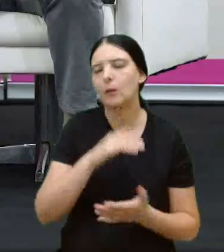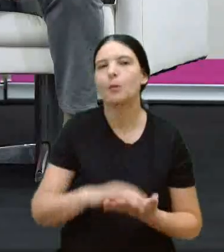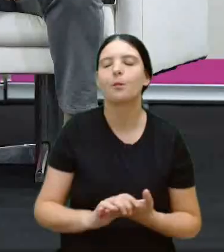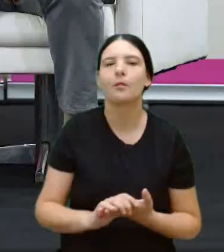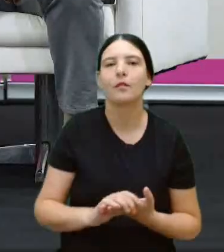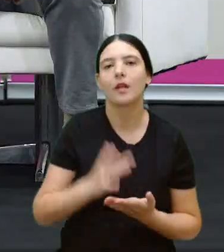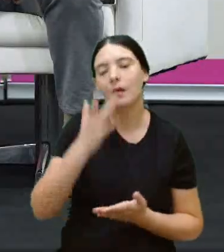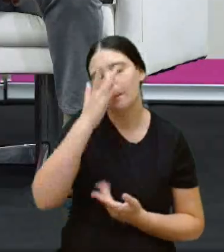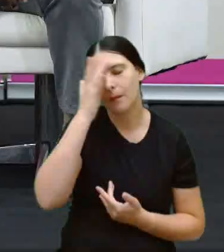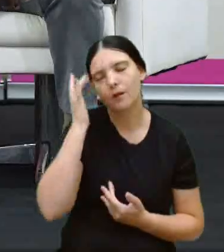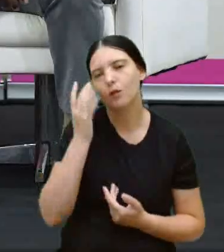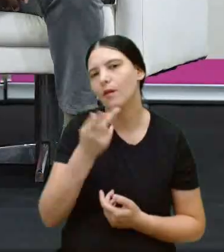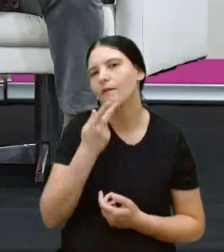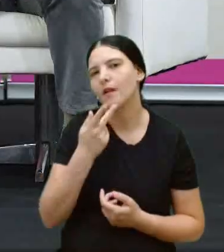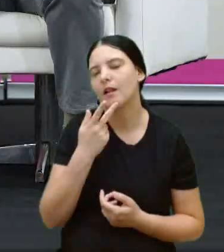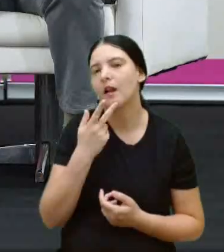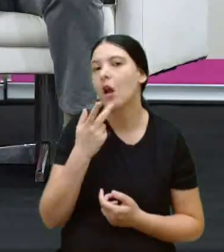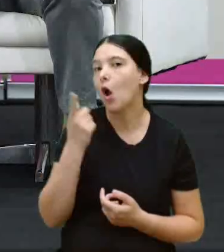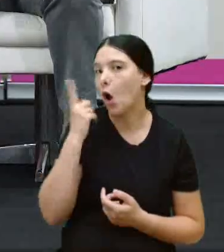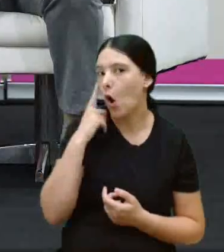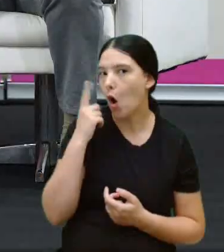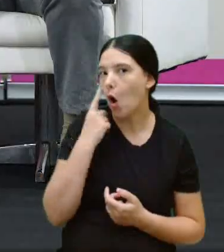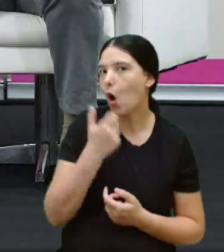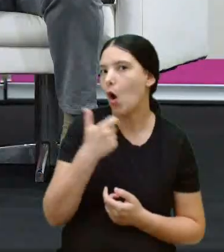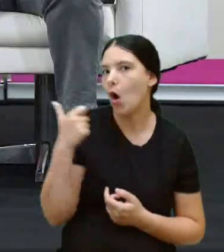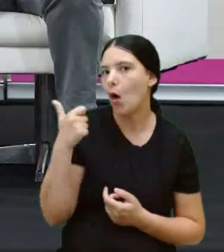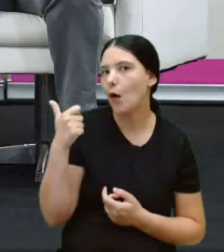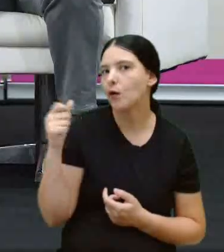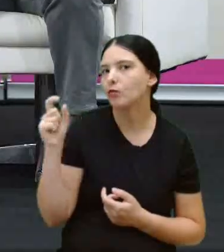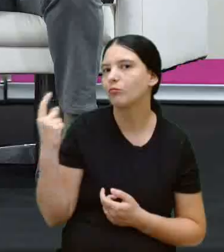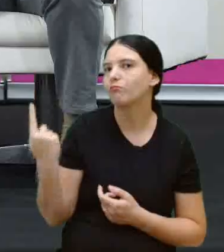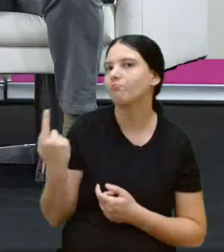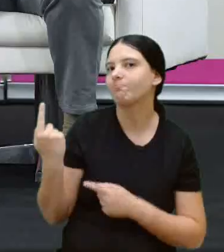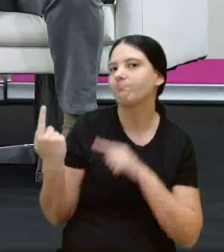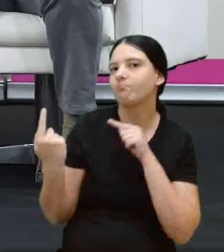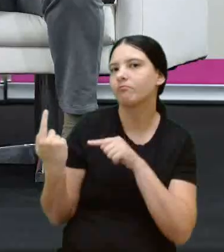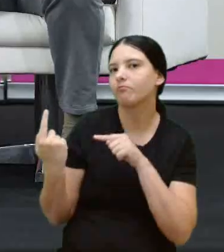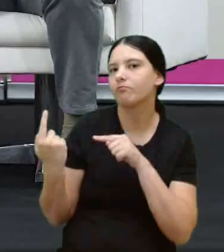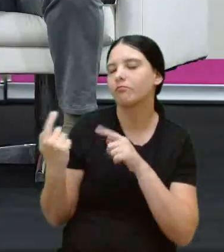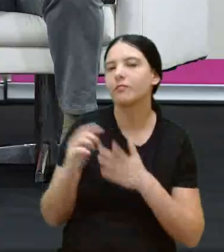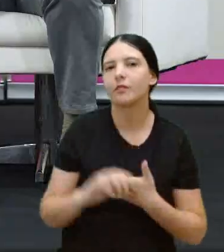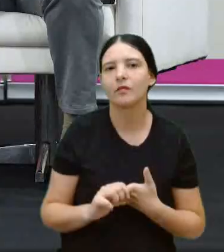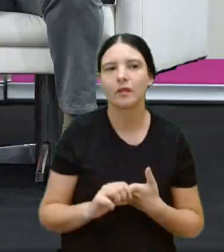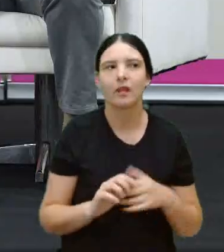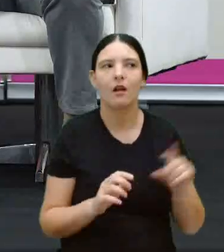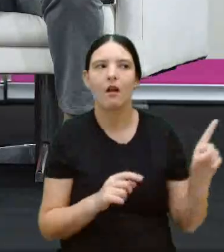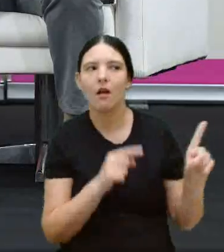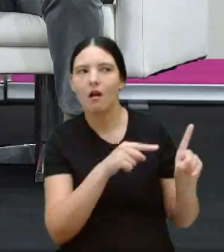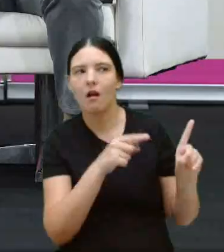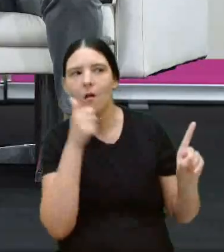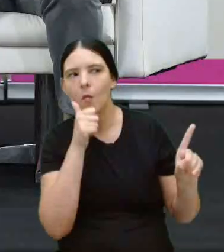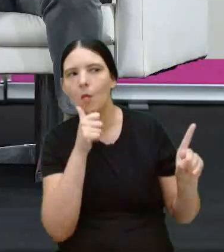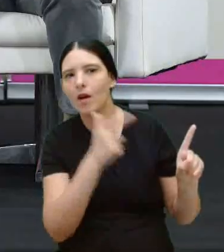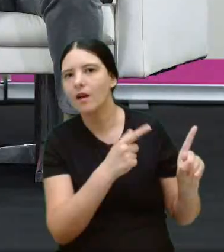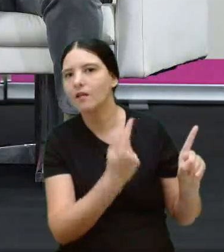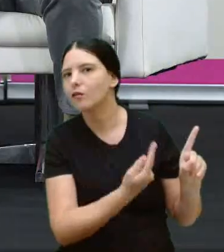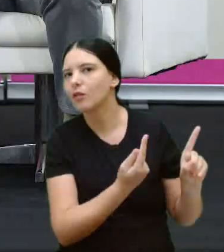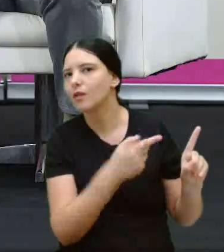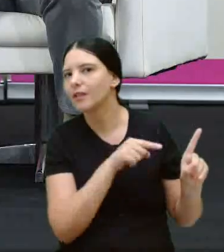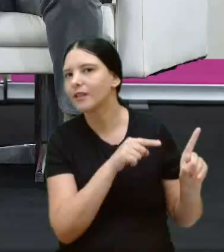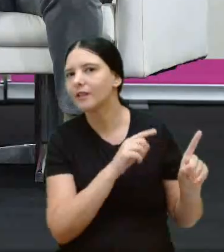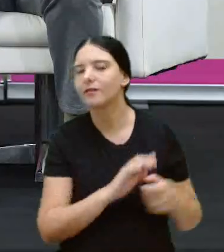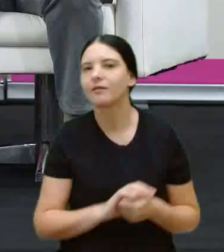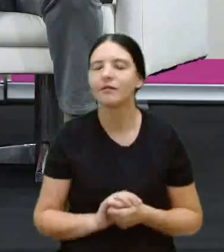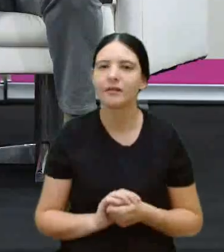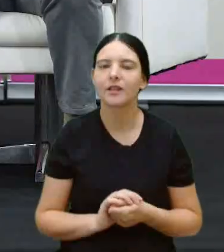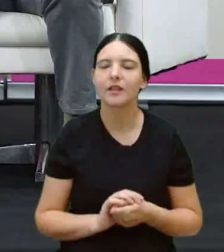assim, ó, fulano está sozinho, Beltrana está sozinha, fazendo